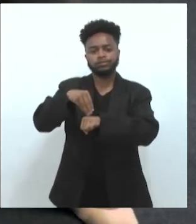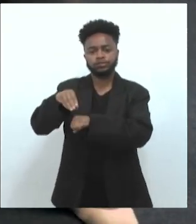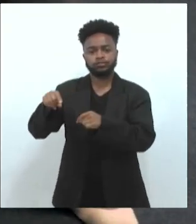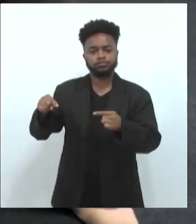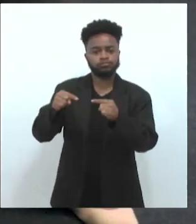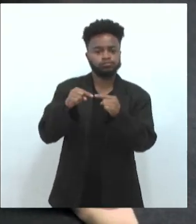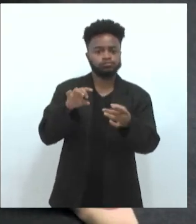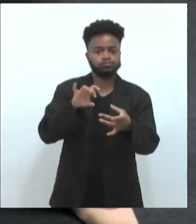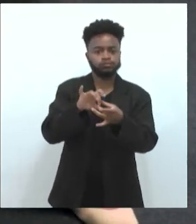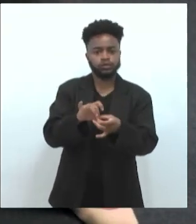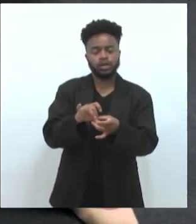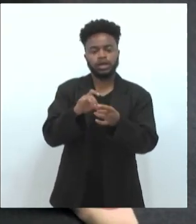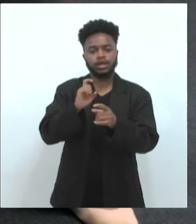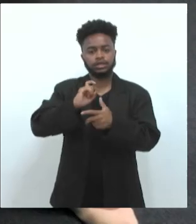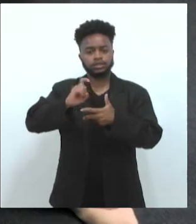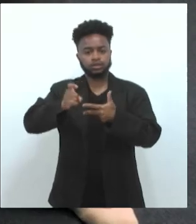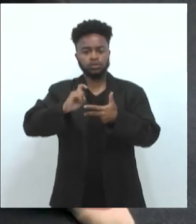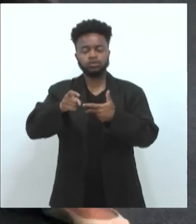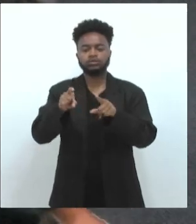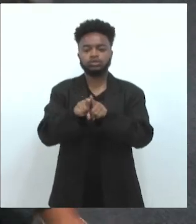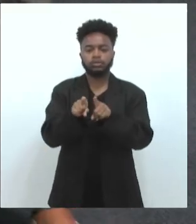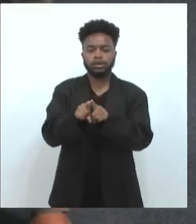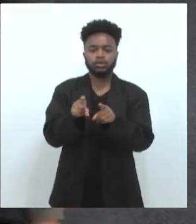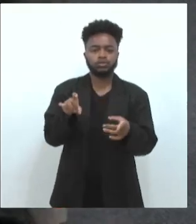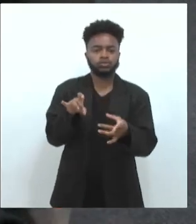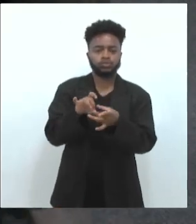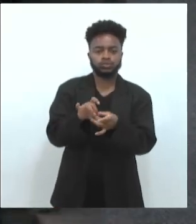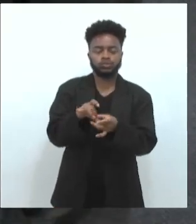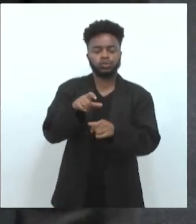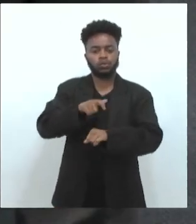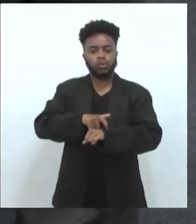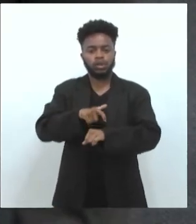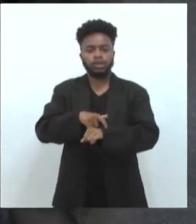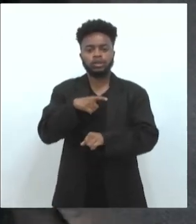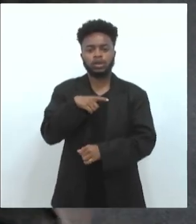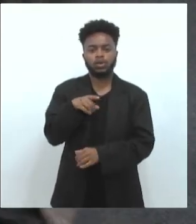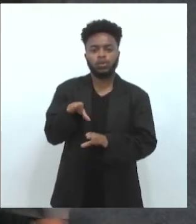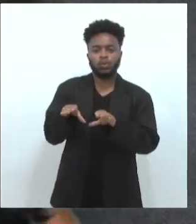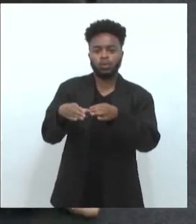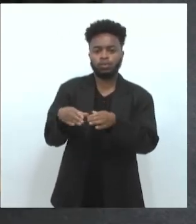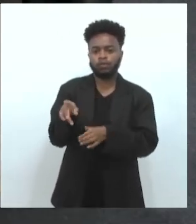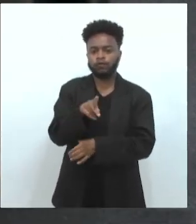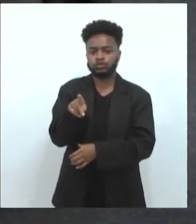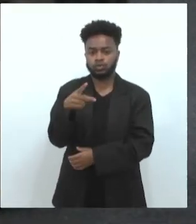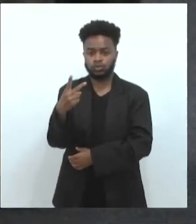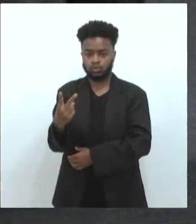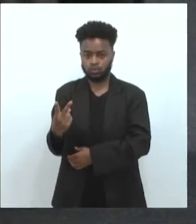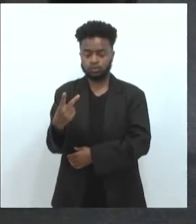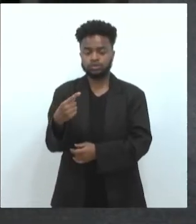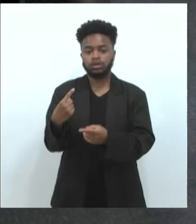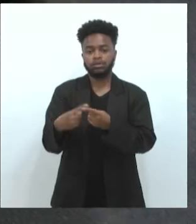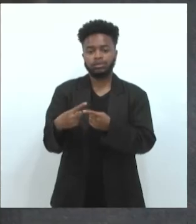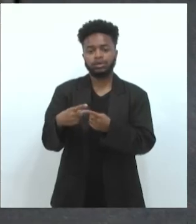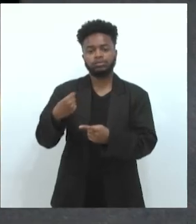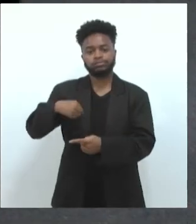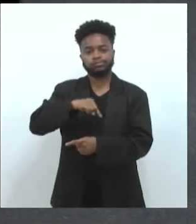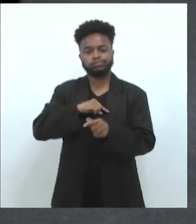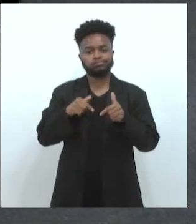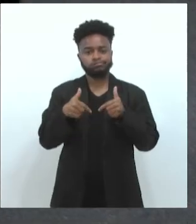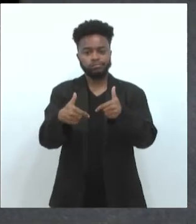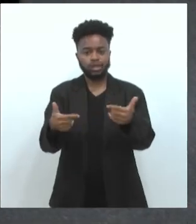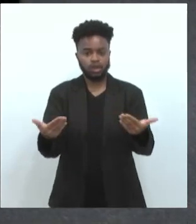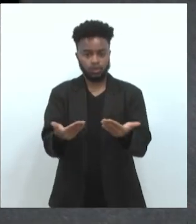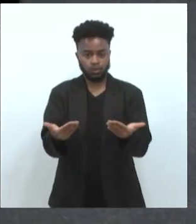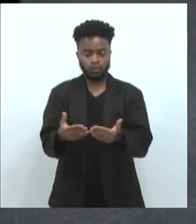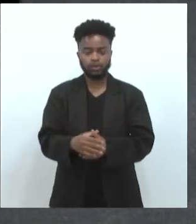Executivo para contemplar nessa migração a classe de docentes 2. É o que a gente faz nesse momento. E